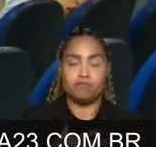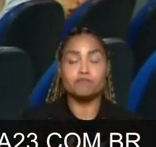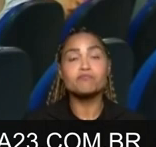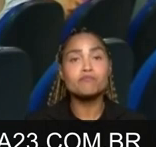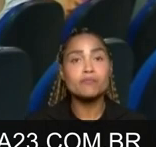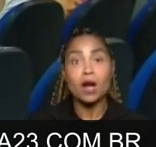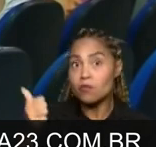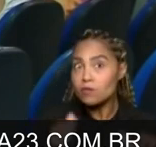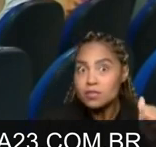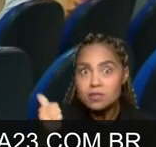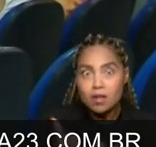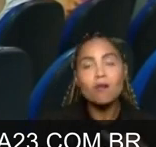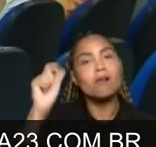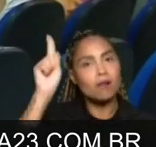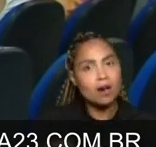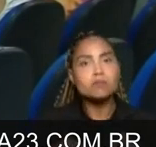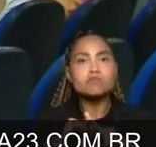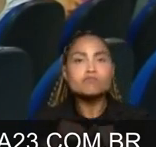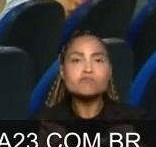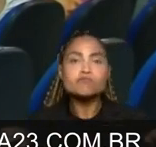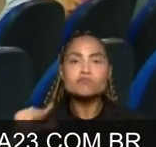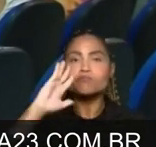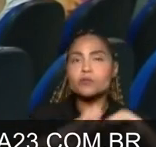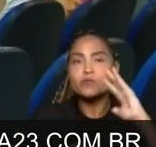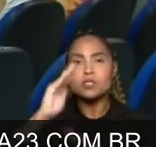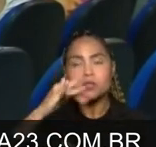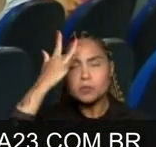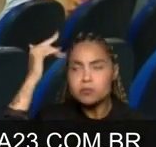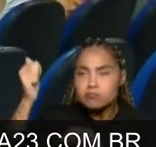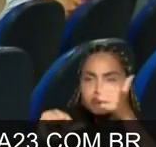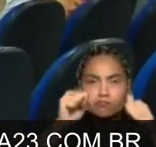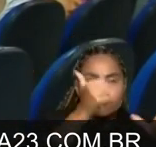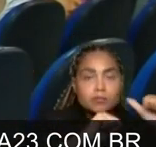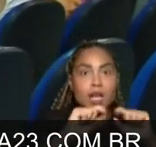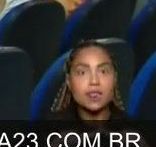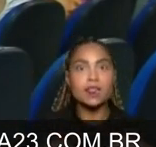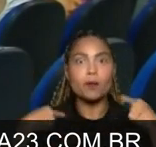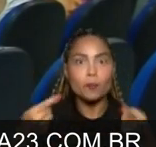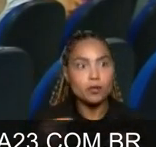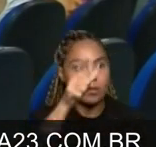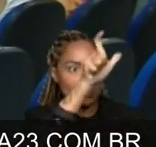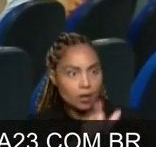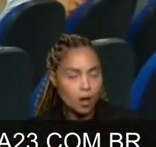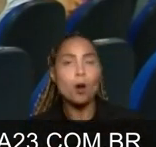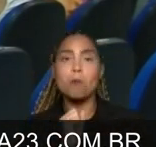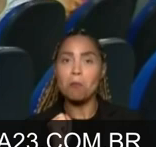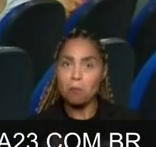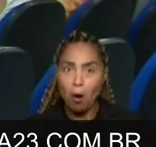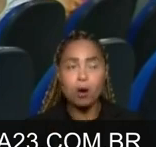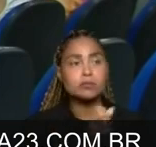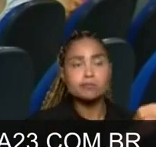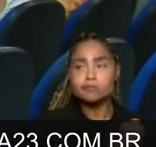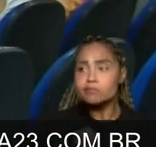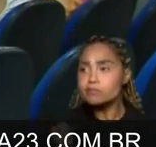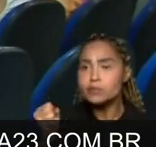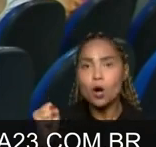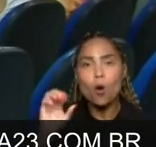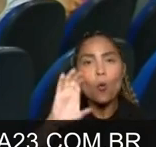avaliação é realizada por diversos profissionais e depois disso o segurado pode ser encaminhado para